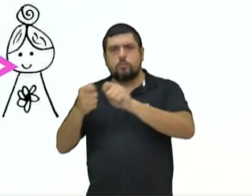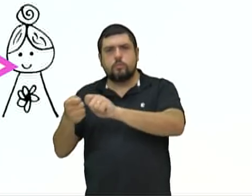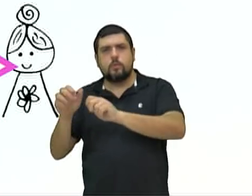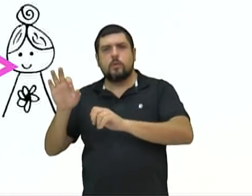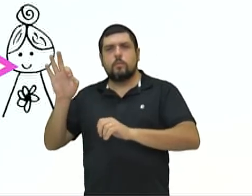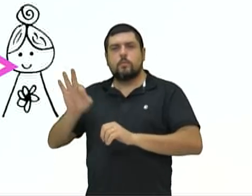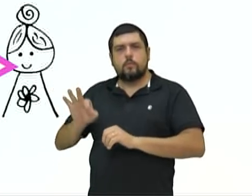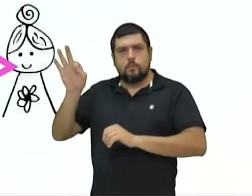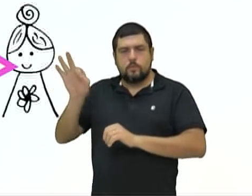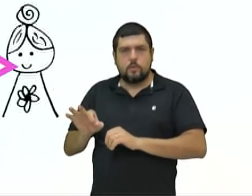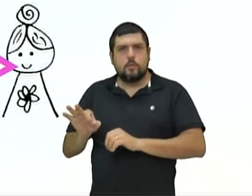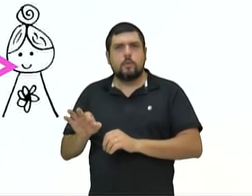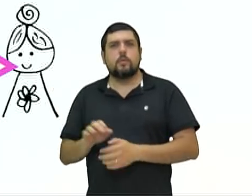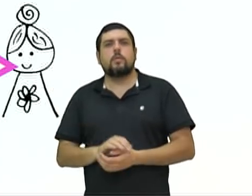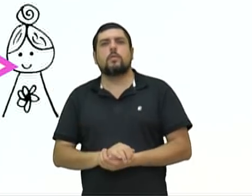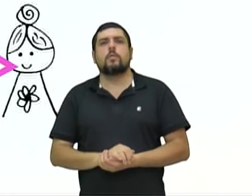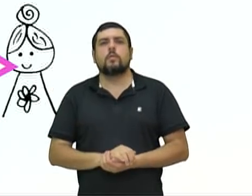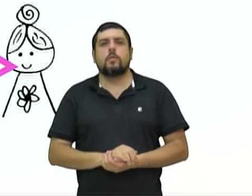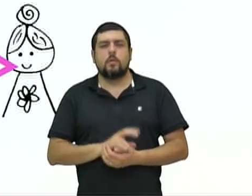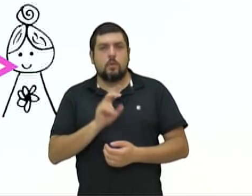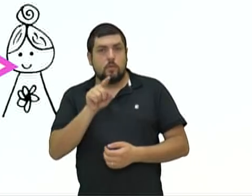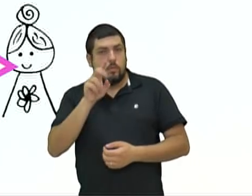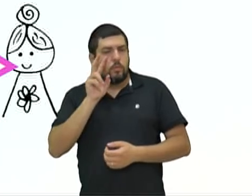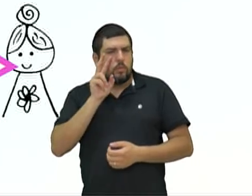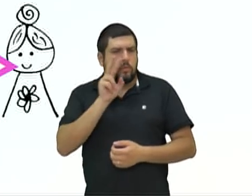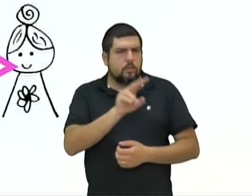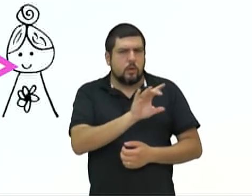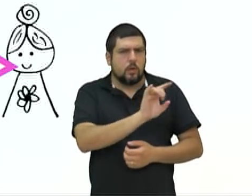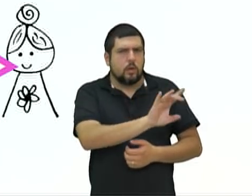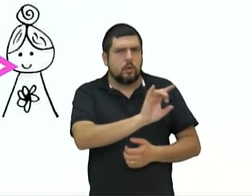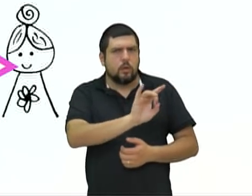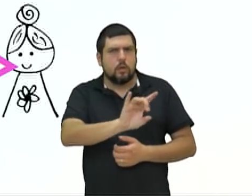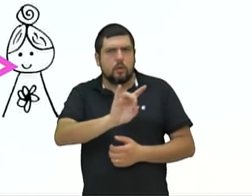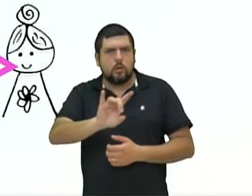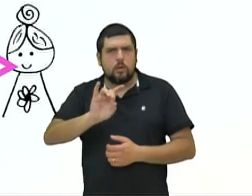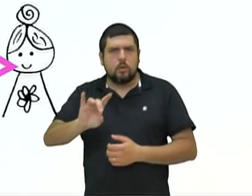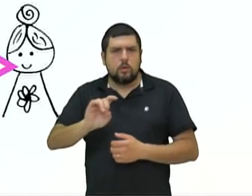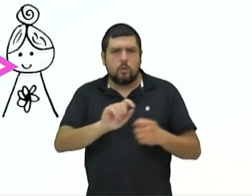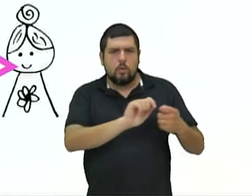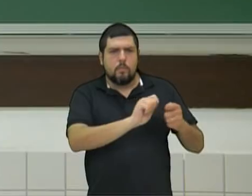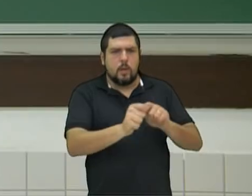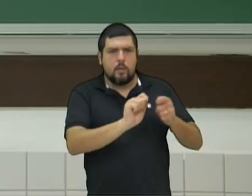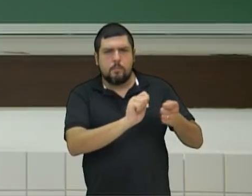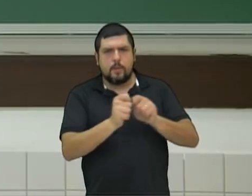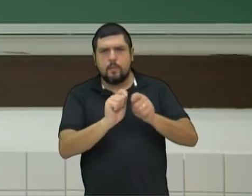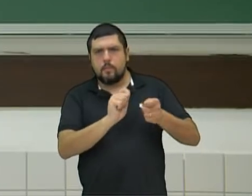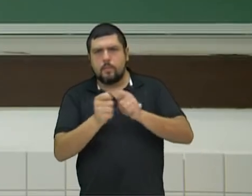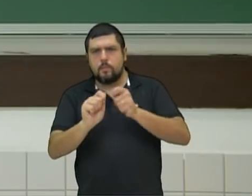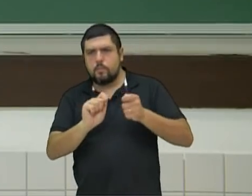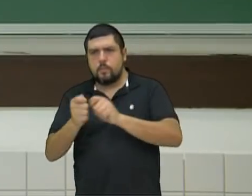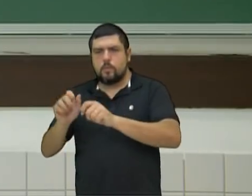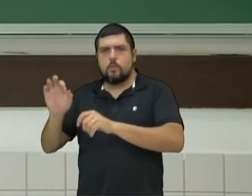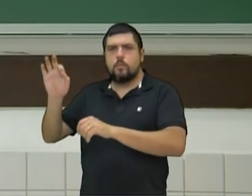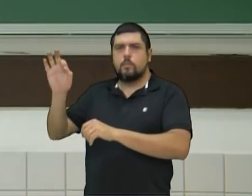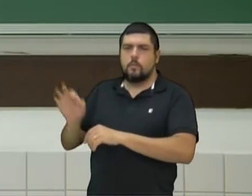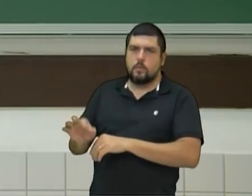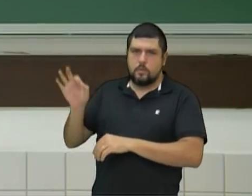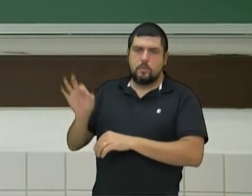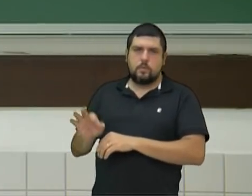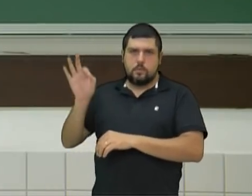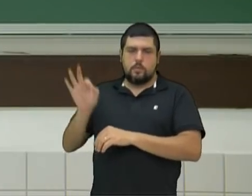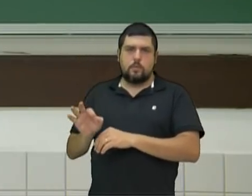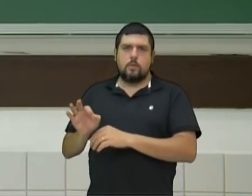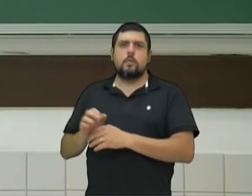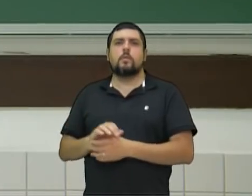dessas respostas e transformar ali em porcentagem, certo? Então, percebam ali no gráfico. Peguem cada dado e